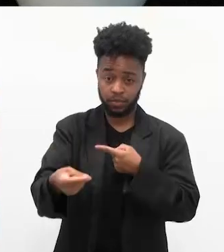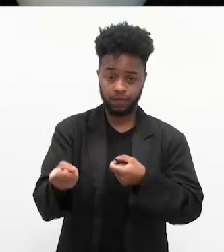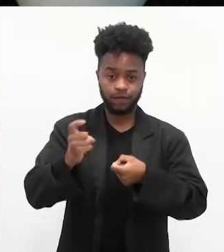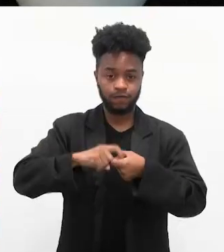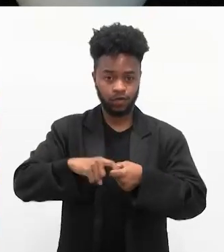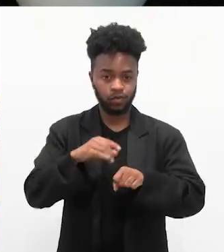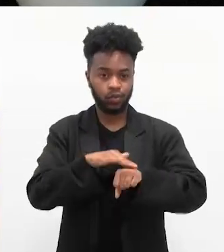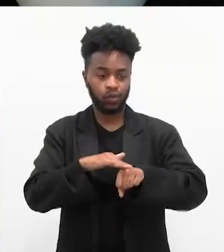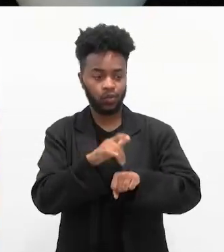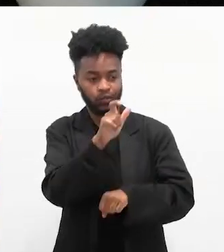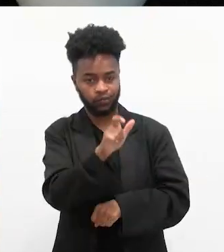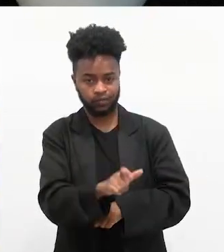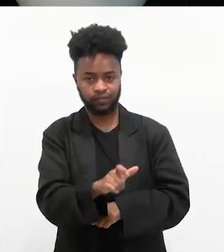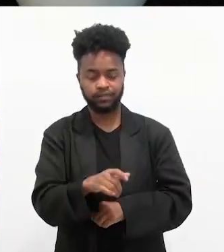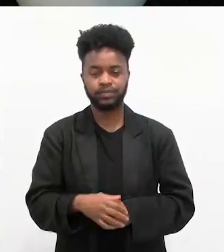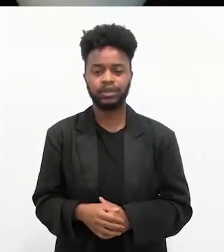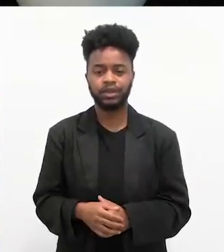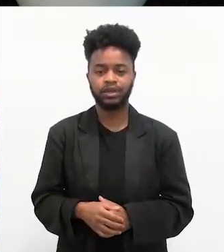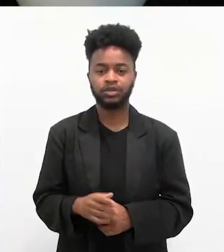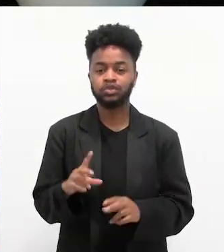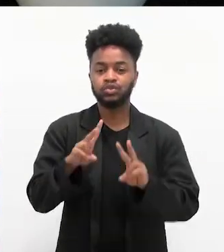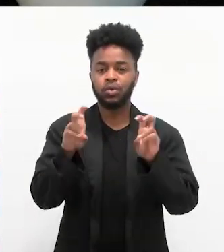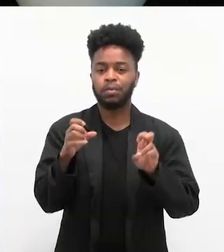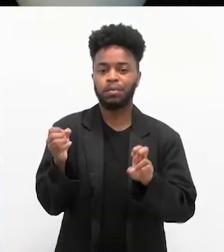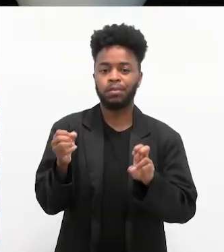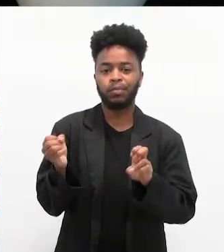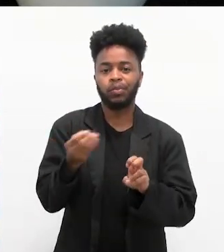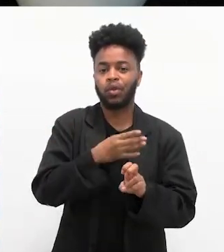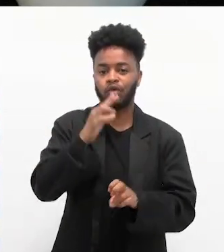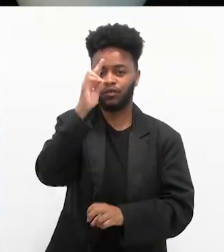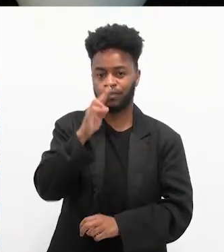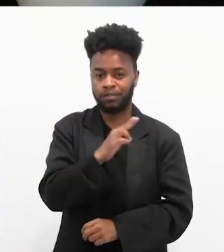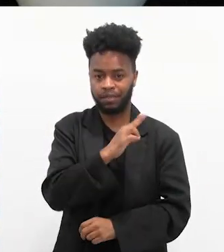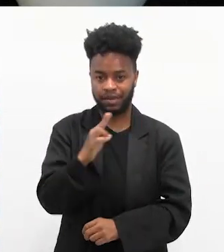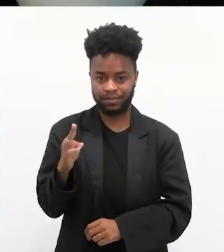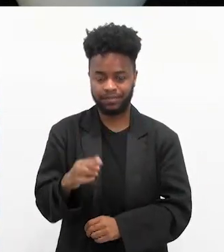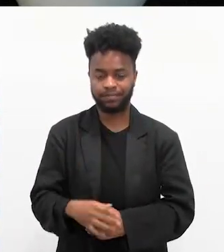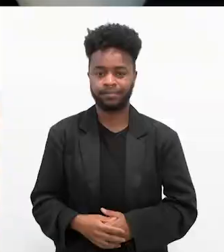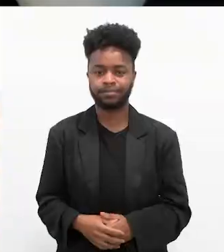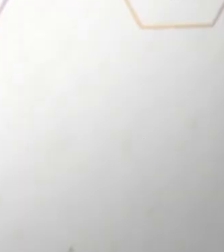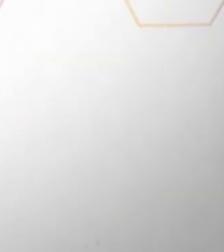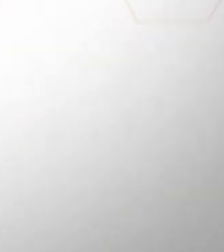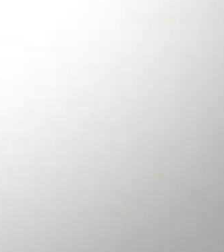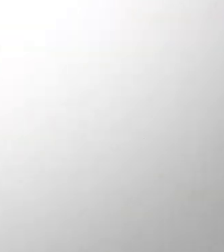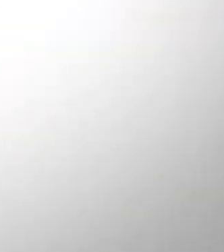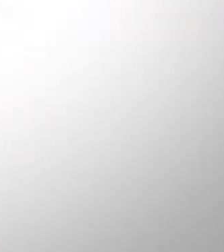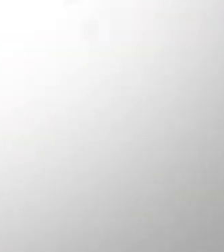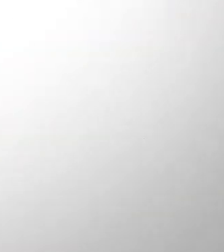só de intervalo e nós vamos voltar com o Brandi aqui falando sobre o novo papado.